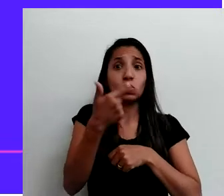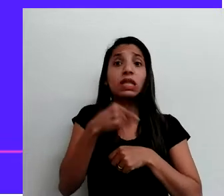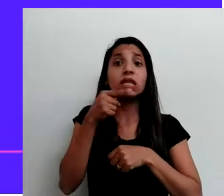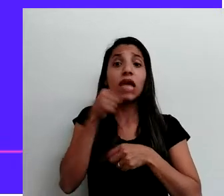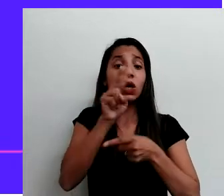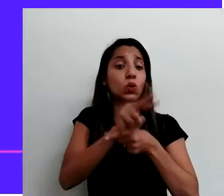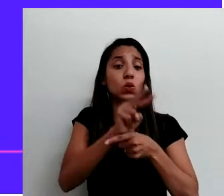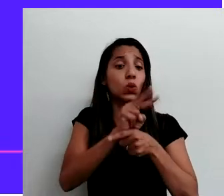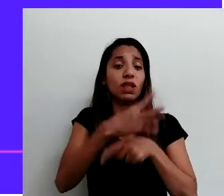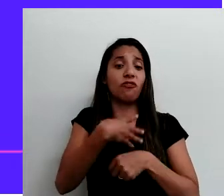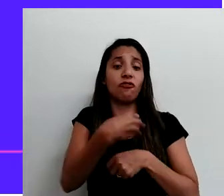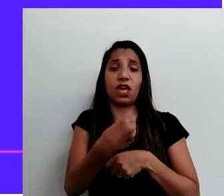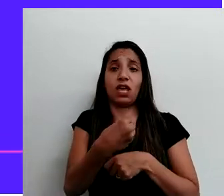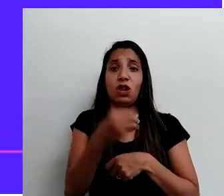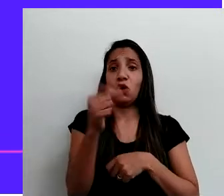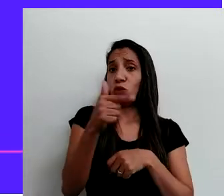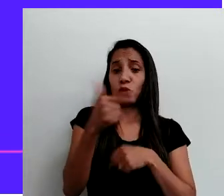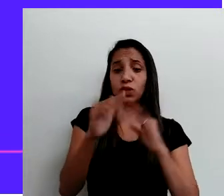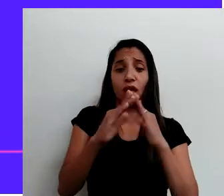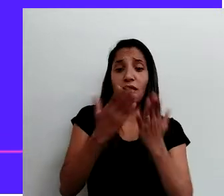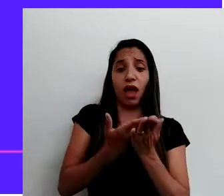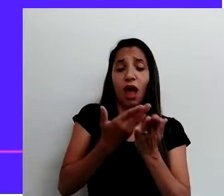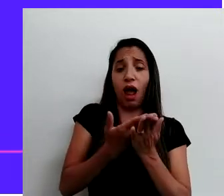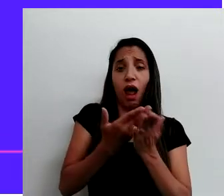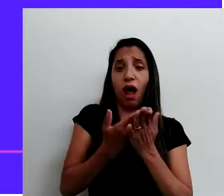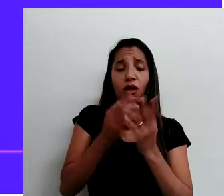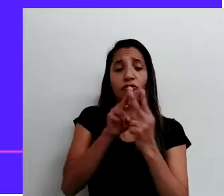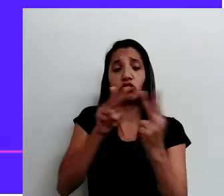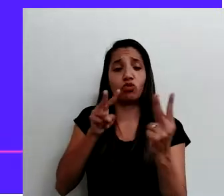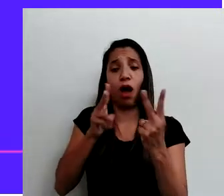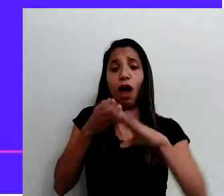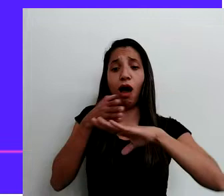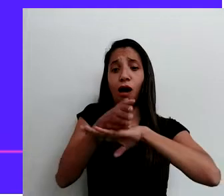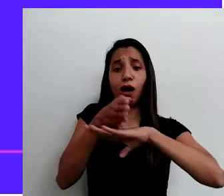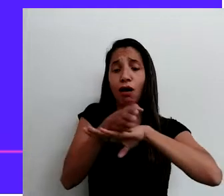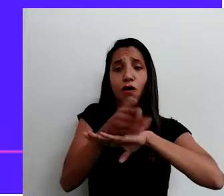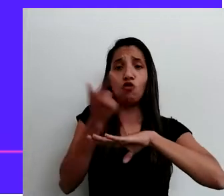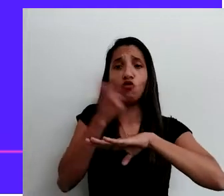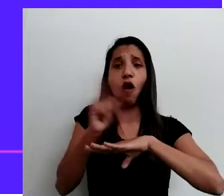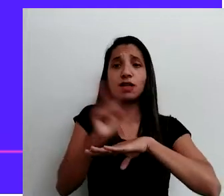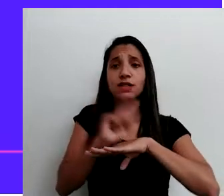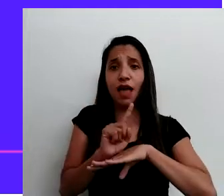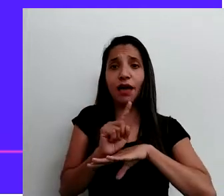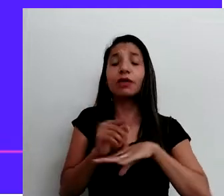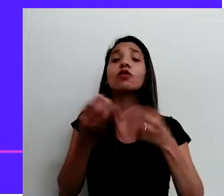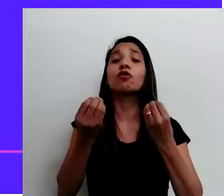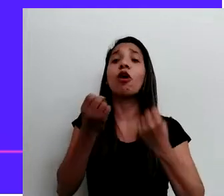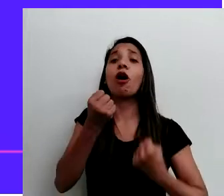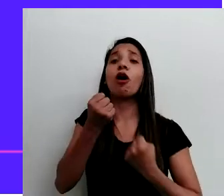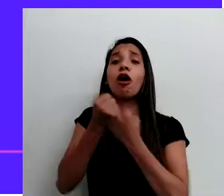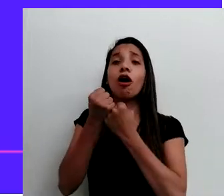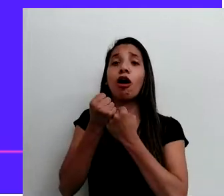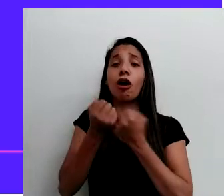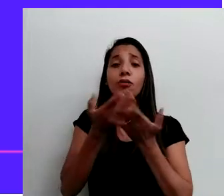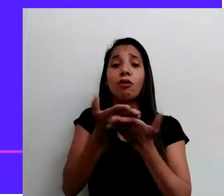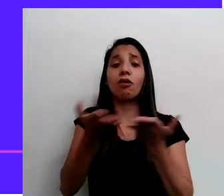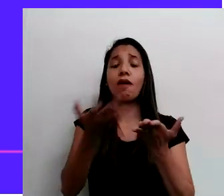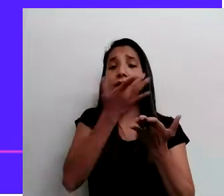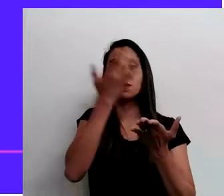assistir a aula online? Então, esse contexto que a gente busca explicitar, a gente constrói, né,